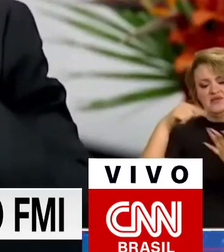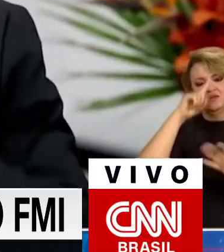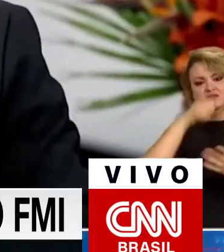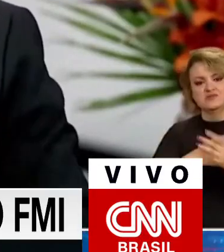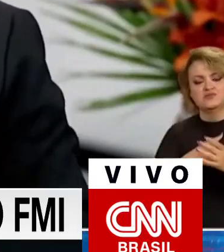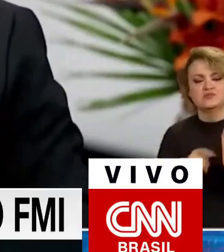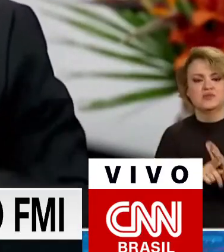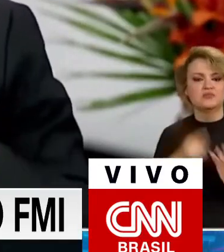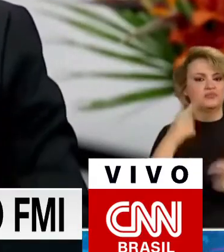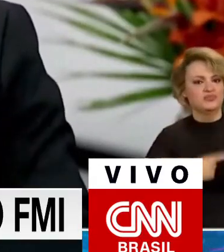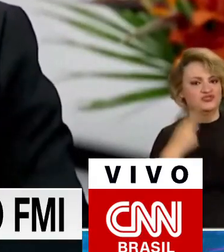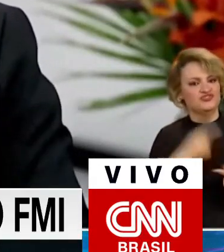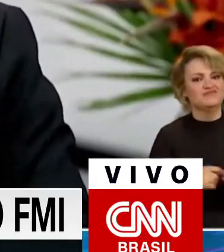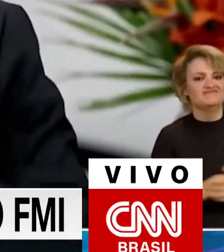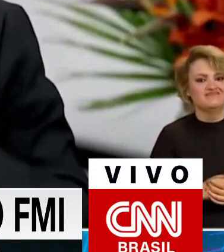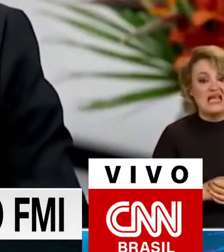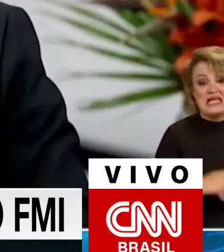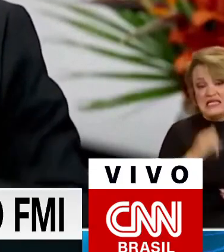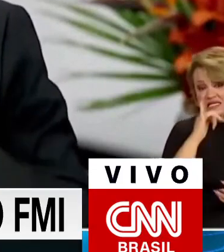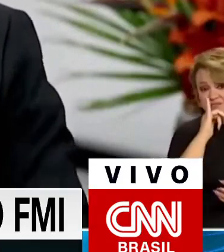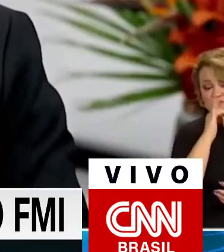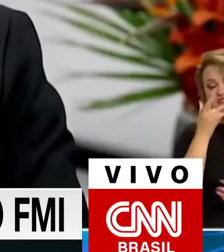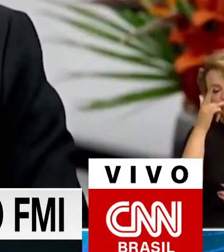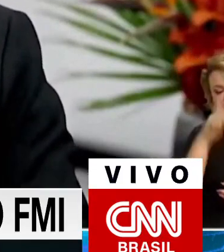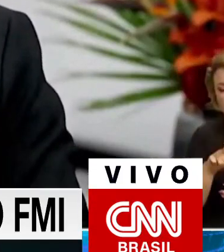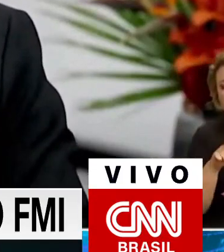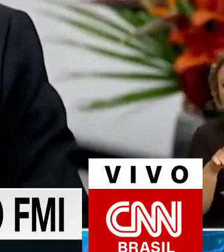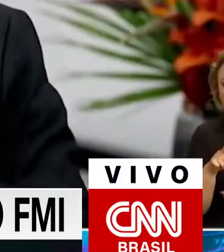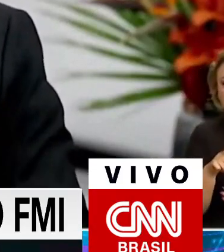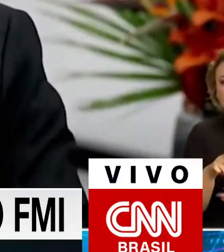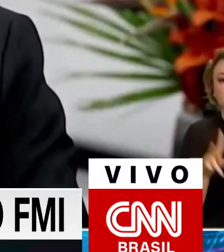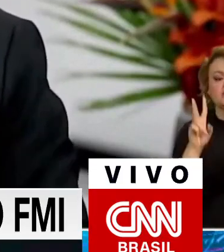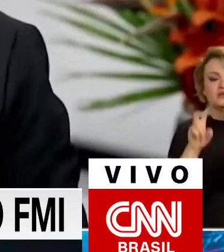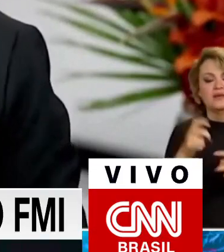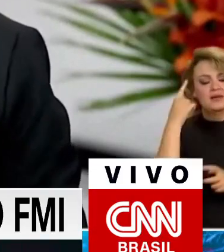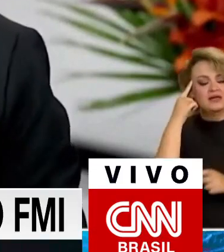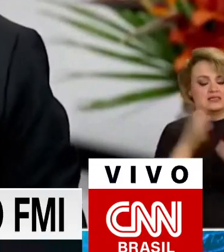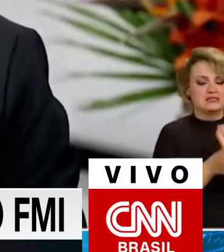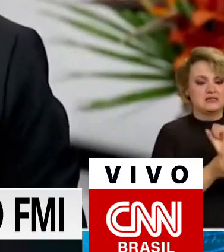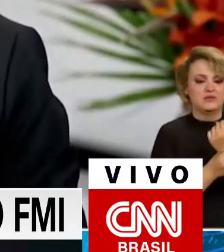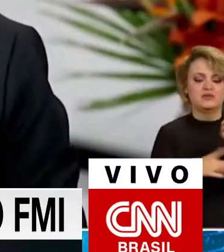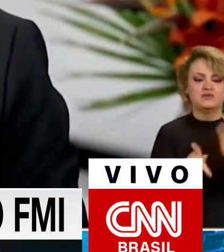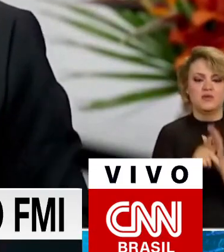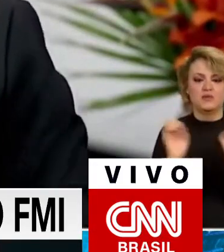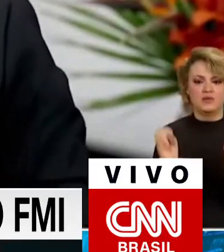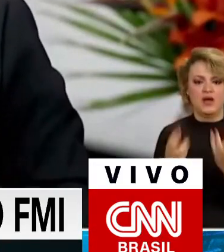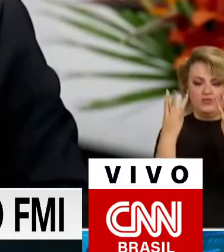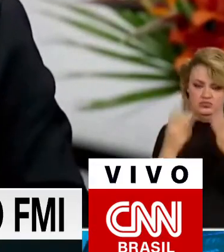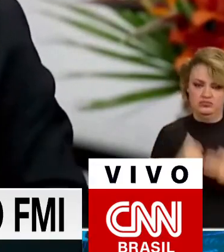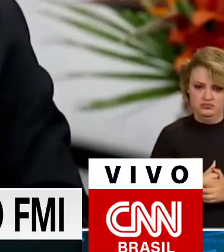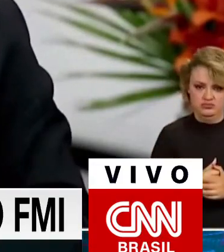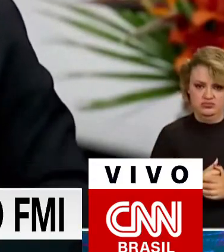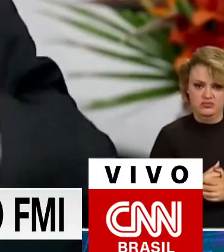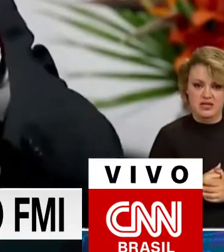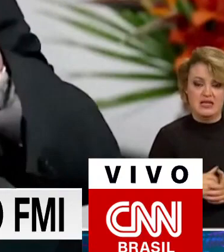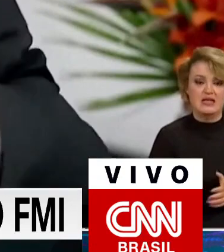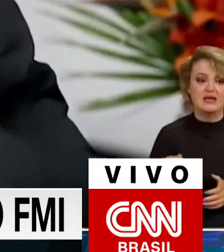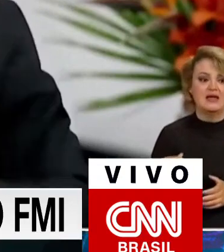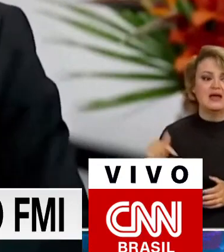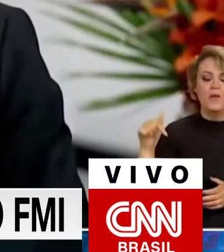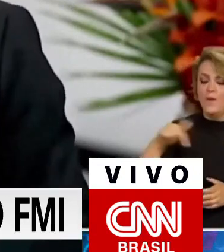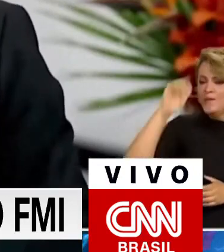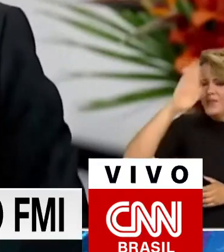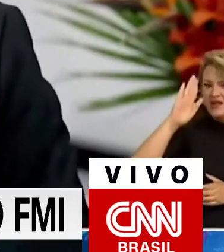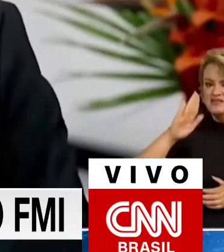que é historiador econômico, ele disse que, de fato, o problema vinha de antes, é óbvio, né? A Argentina há décadas gasta mais do